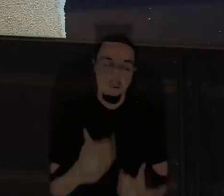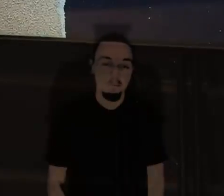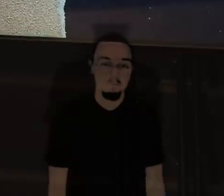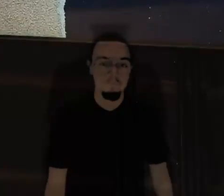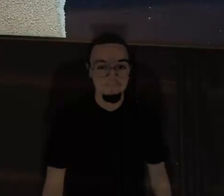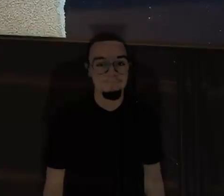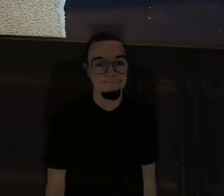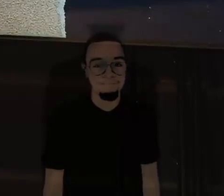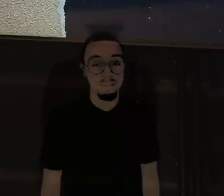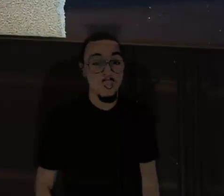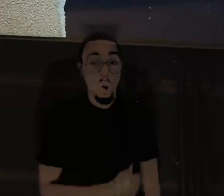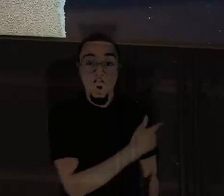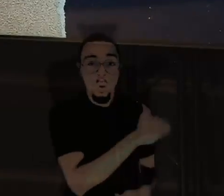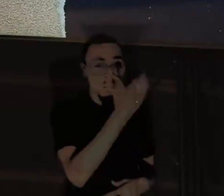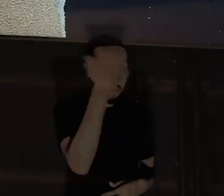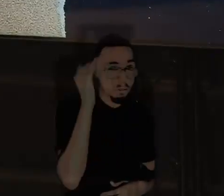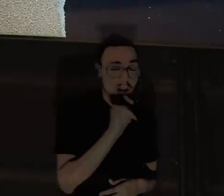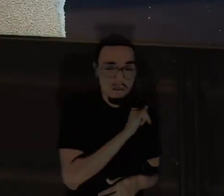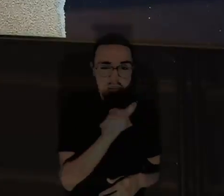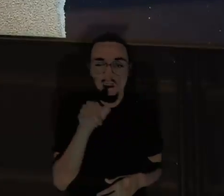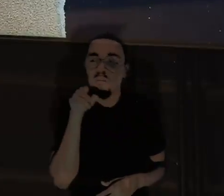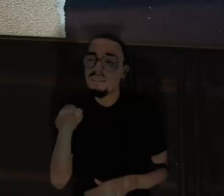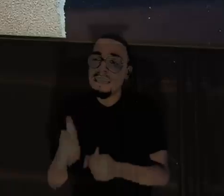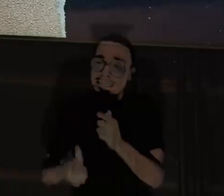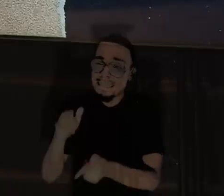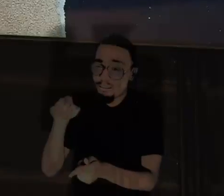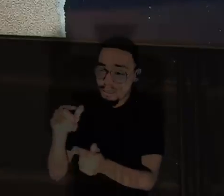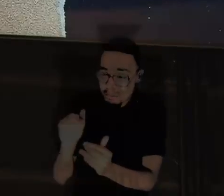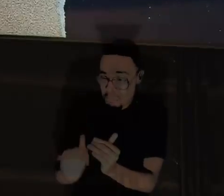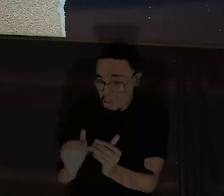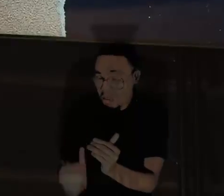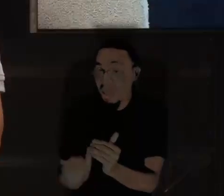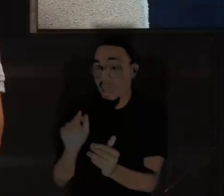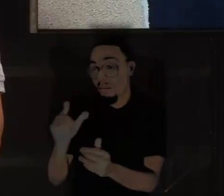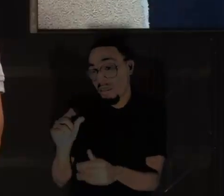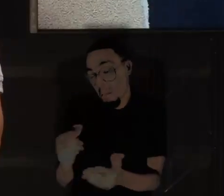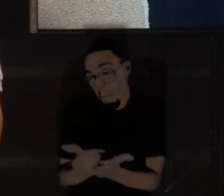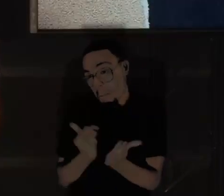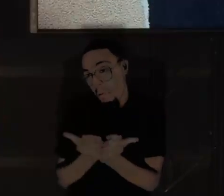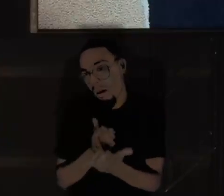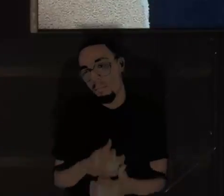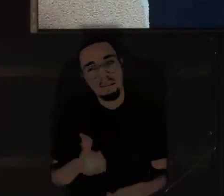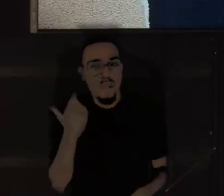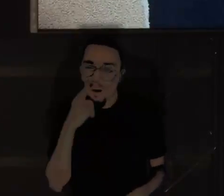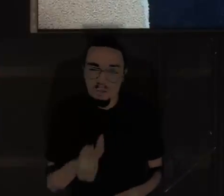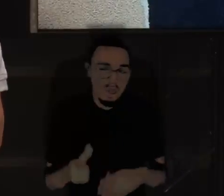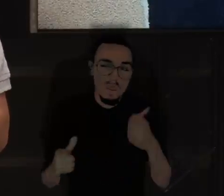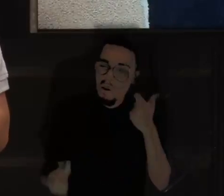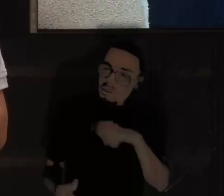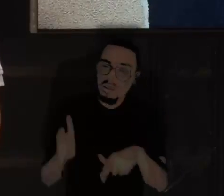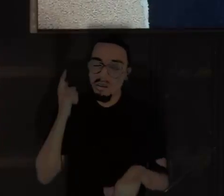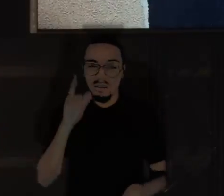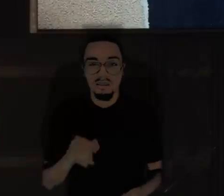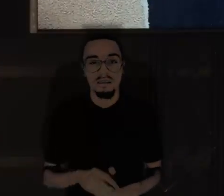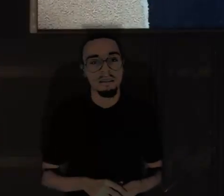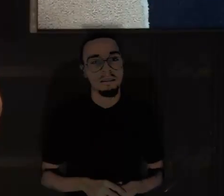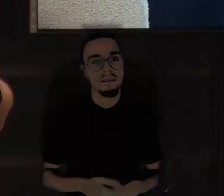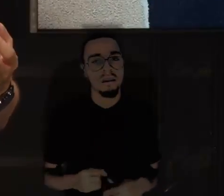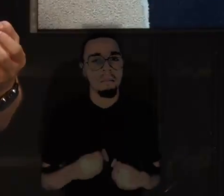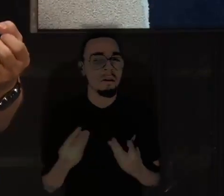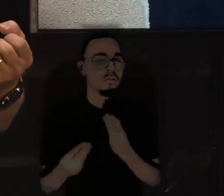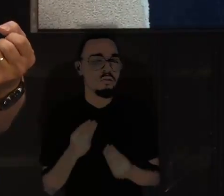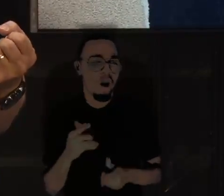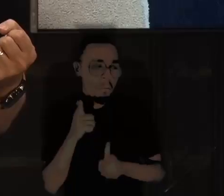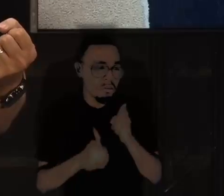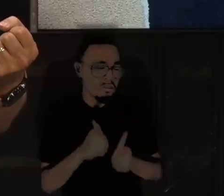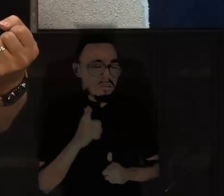decisões. Ele é o menor da casa, ele é pobre. E quando que isso mudou? Quando